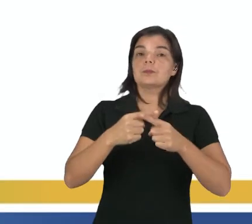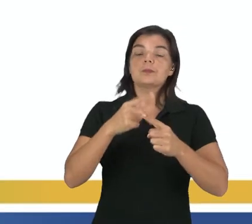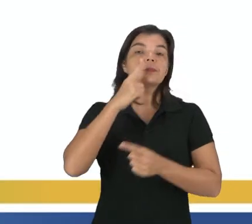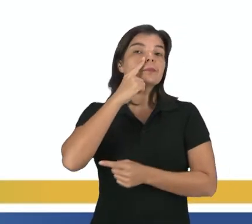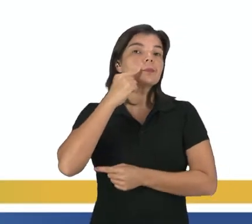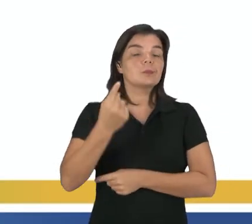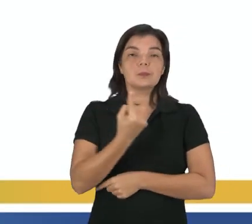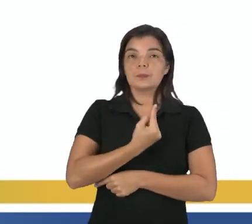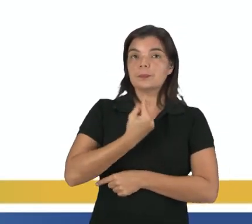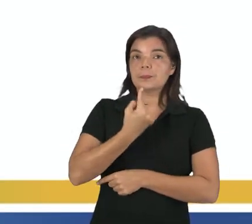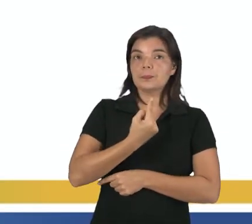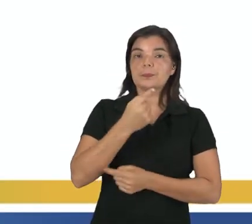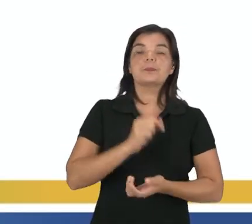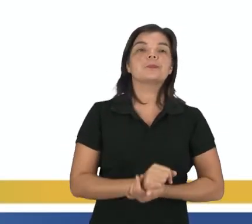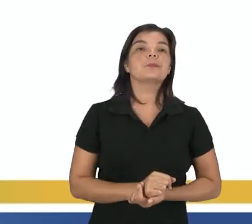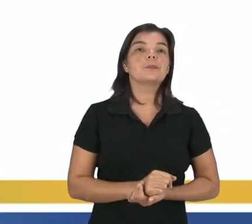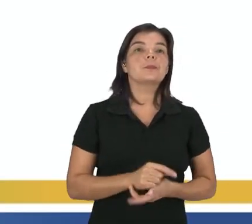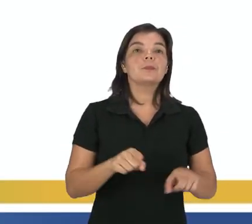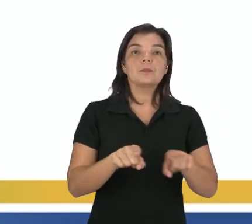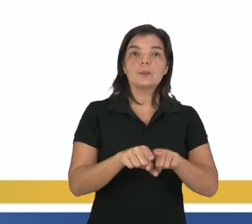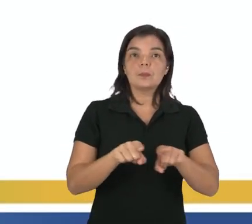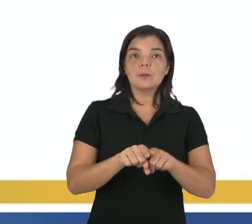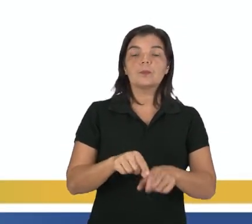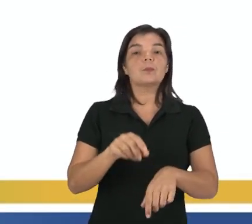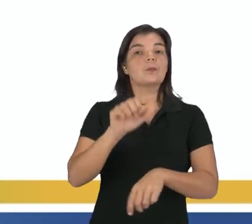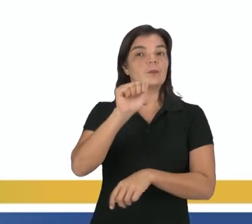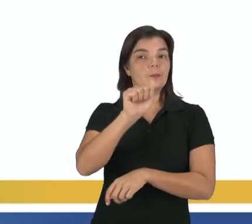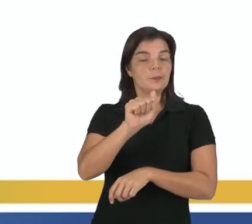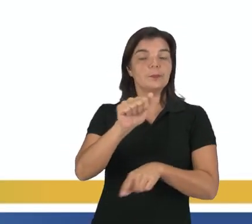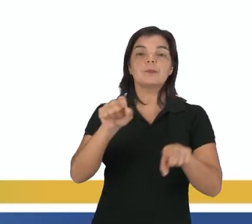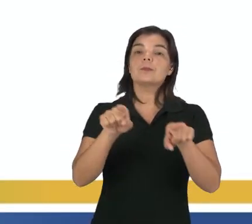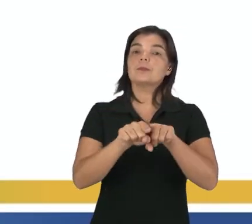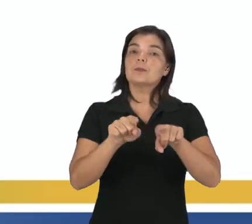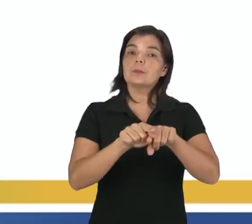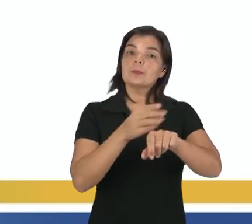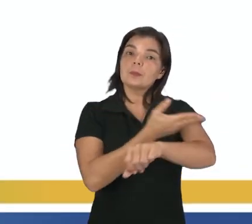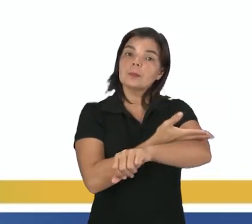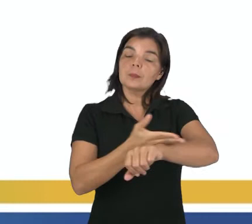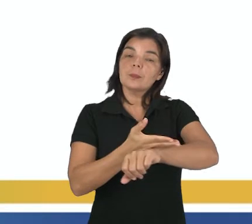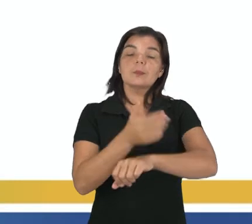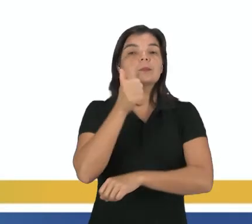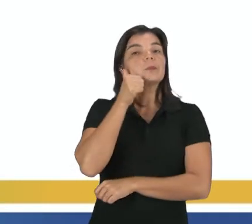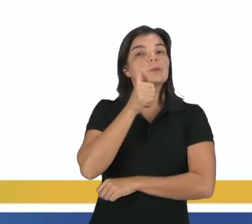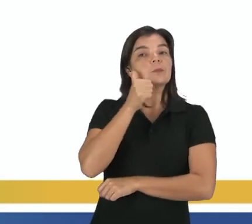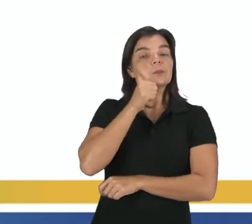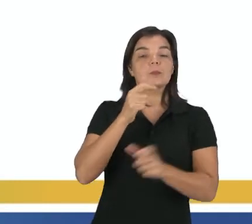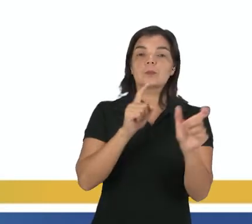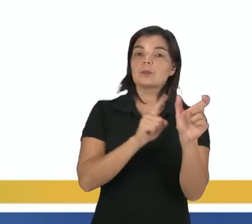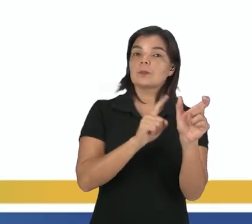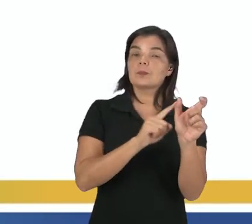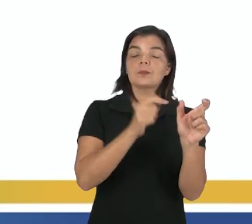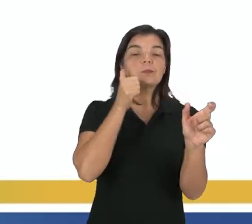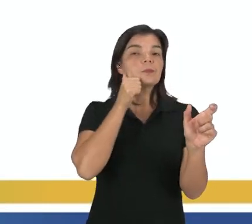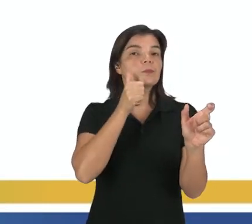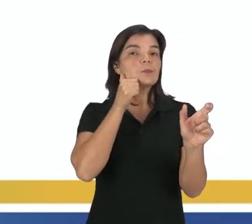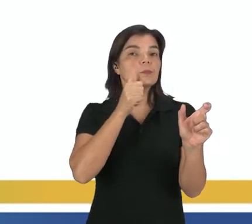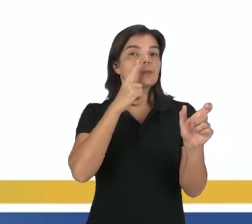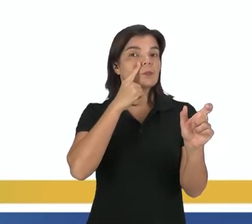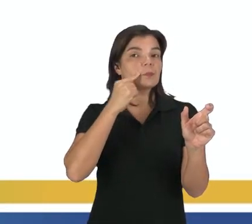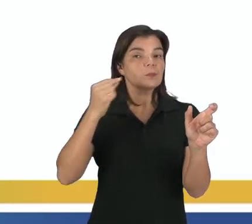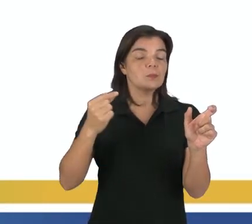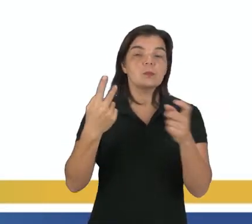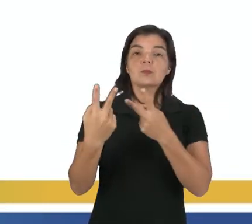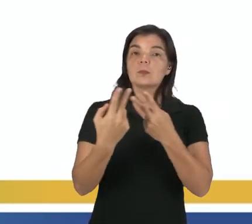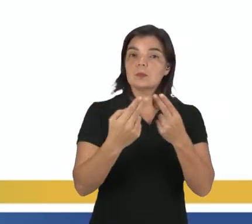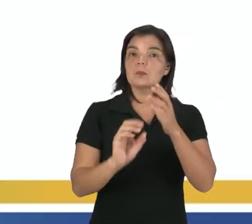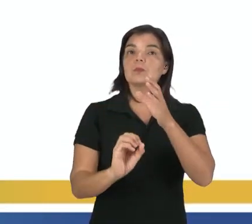está no singular. Vejam que a e branca estão no feminino. Por quê? Porque a palavra gata está no feminino. É